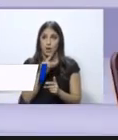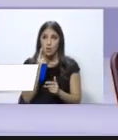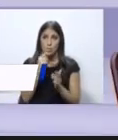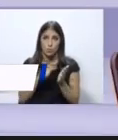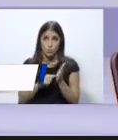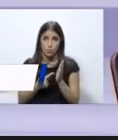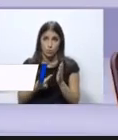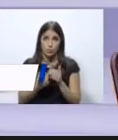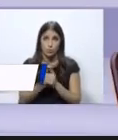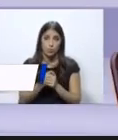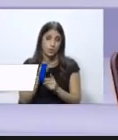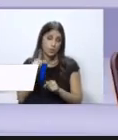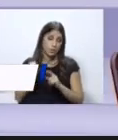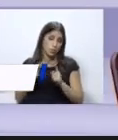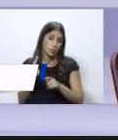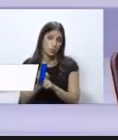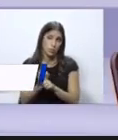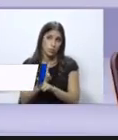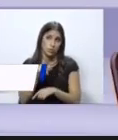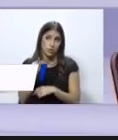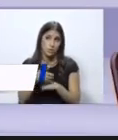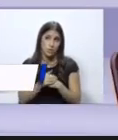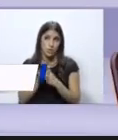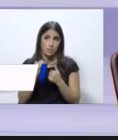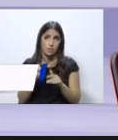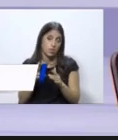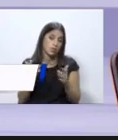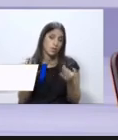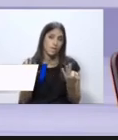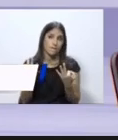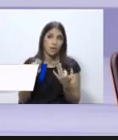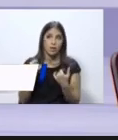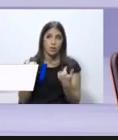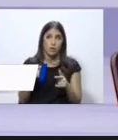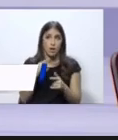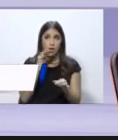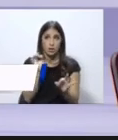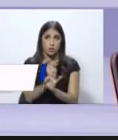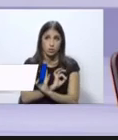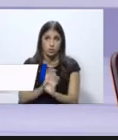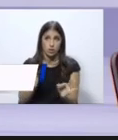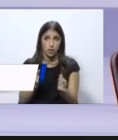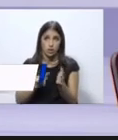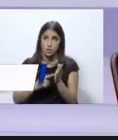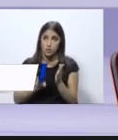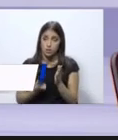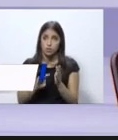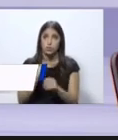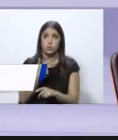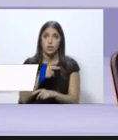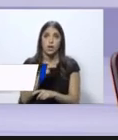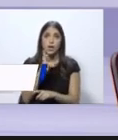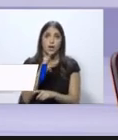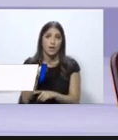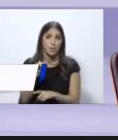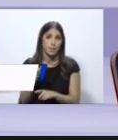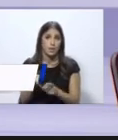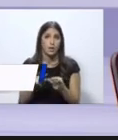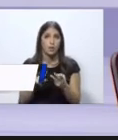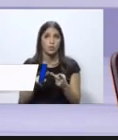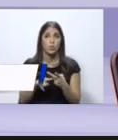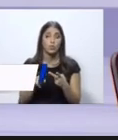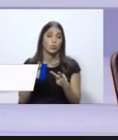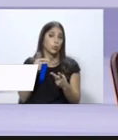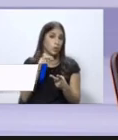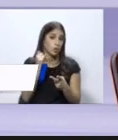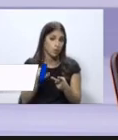e as outras coisas, não é? Na verdade, mas foi um excelente registro do Taremi, do Tony Martínez também. O